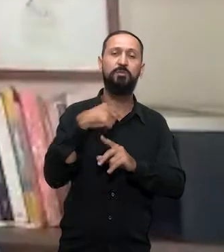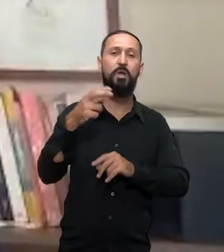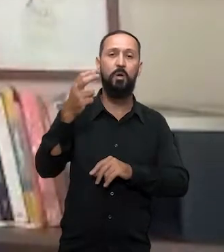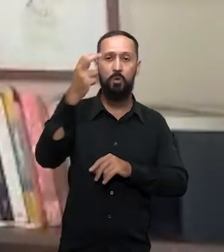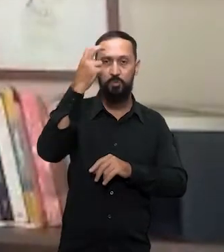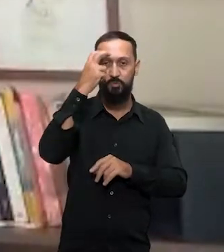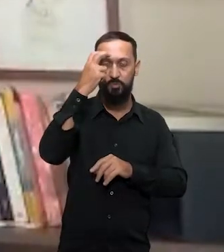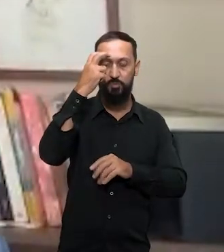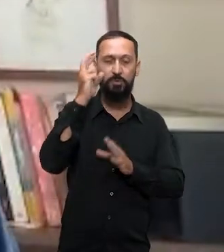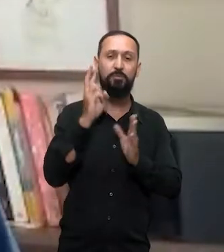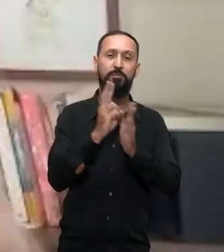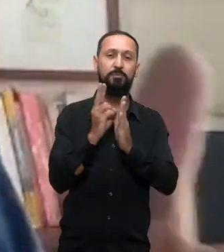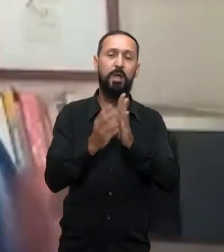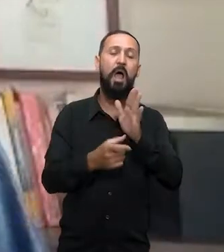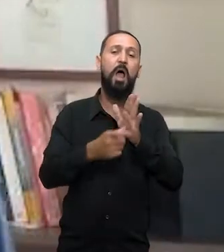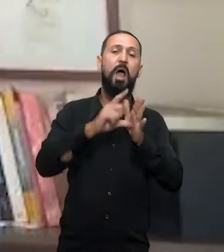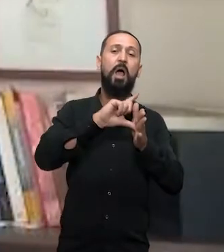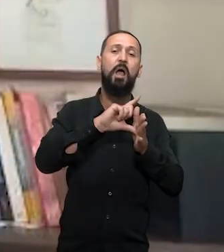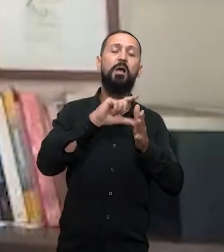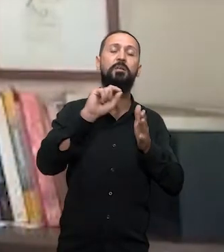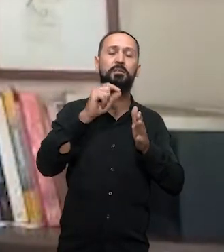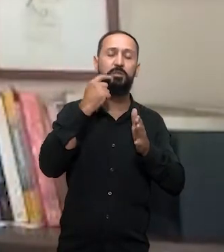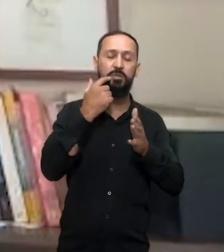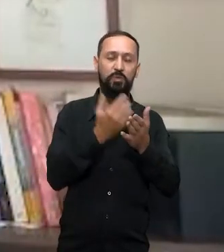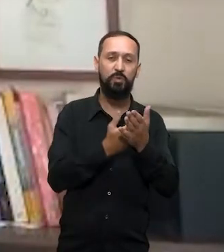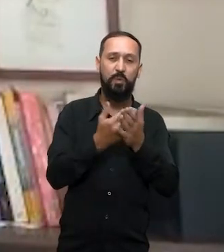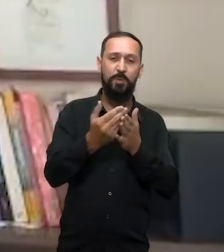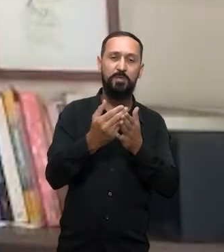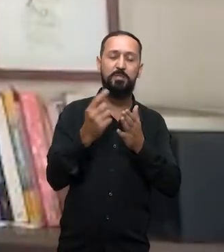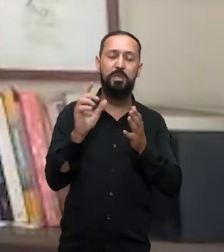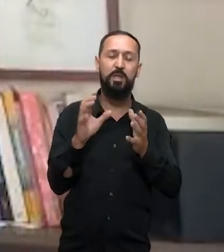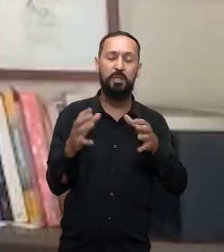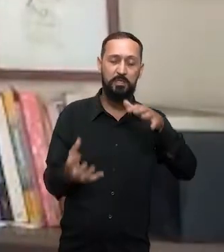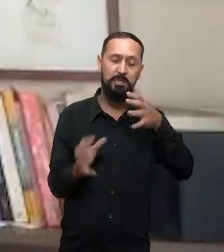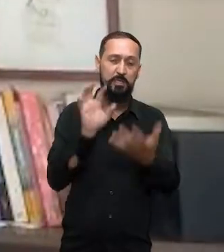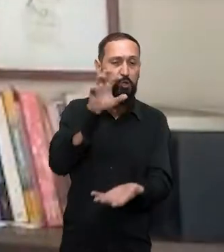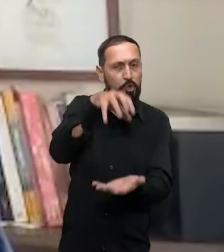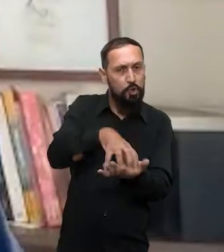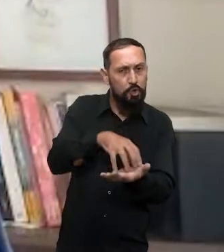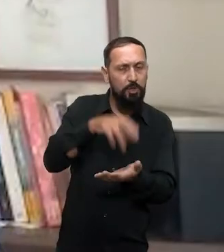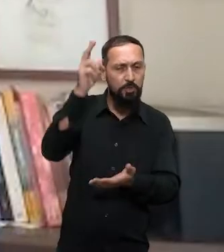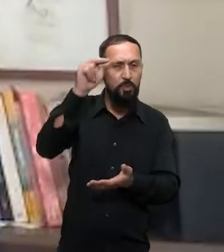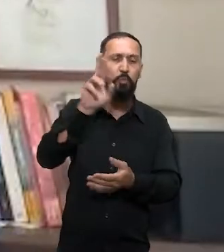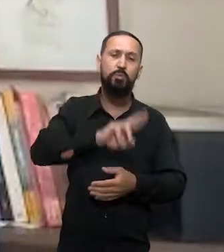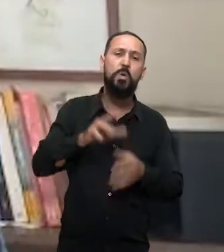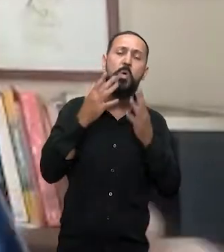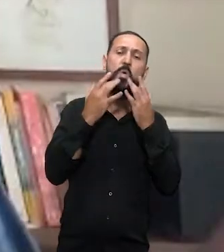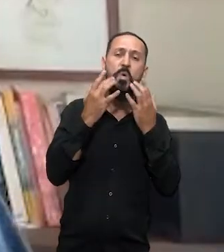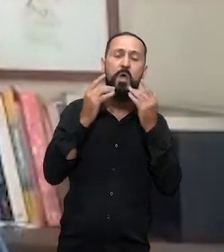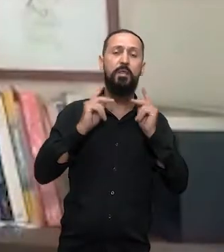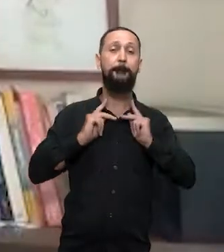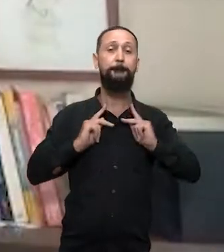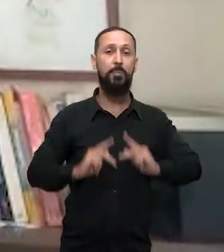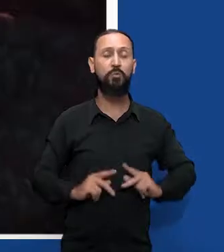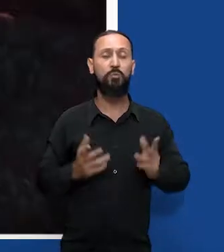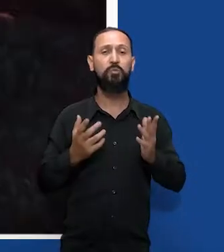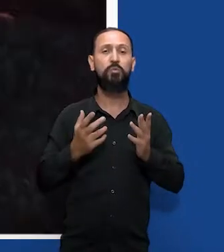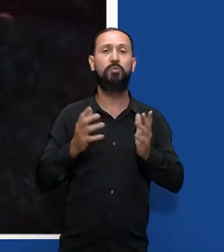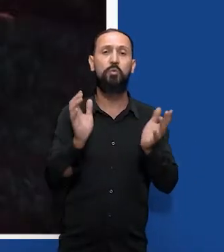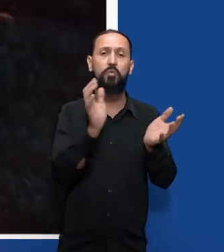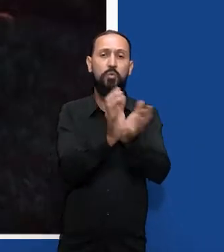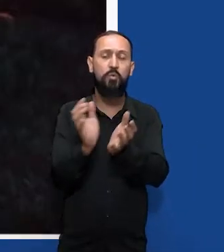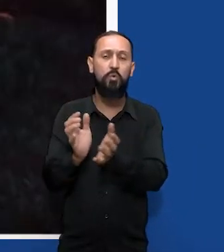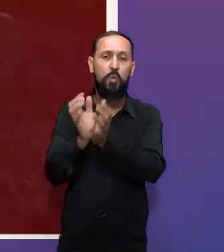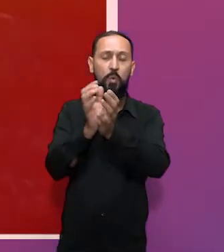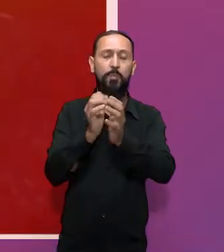da cultura indígena já muito antes da Unidade Guaicuru, né? Através do teatro, através das suas posições diante